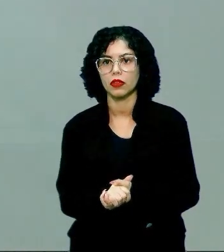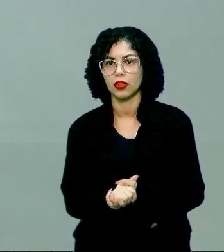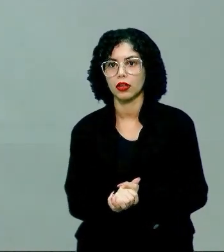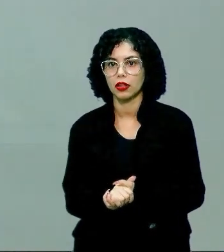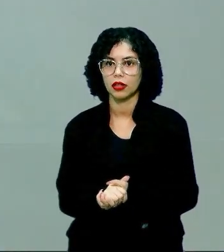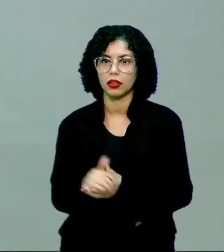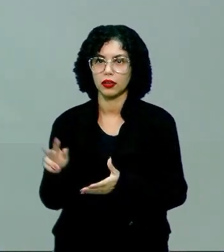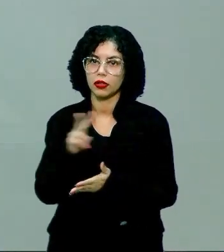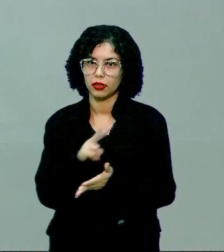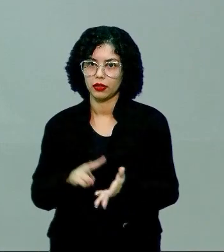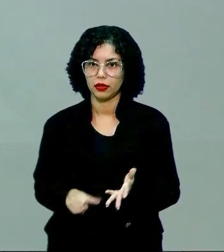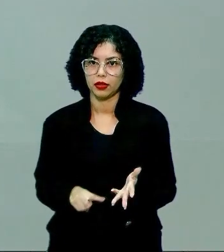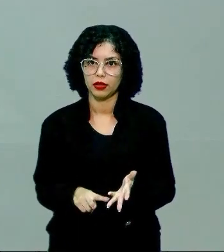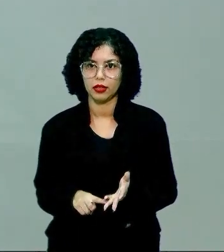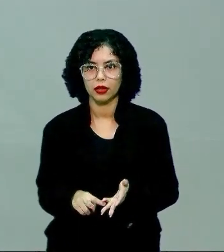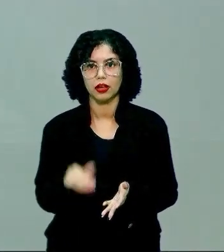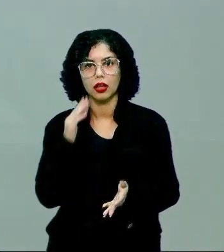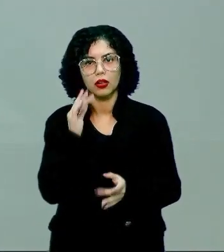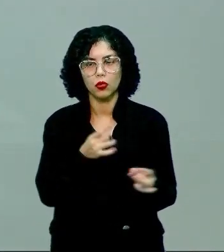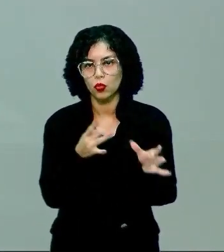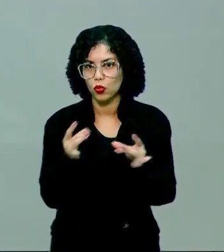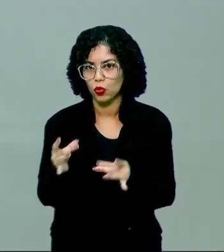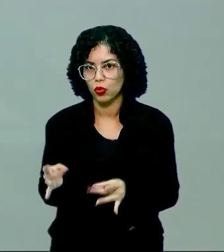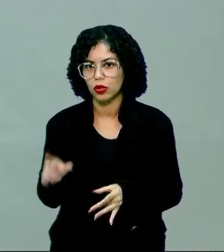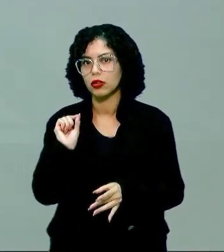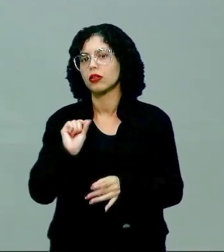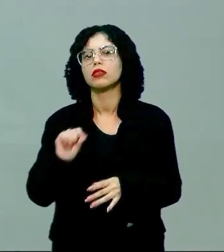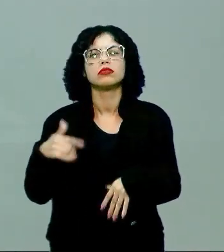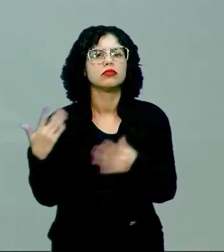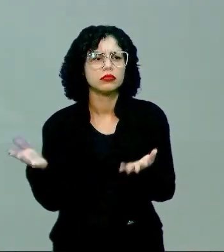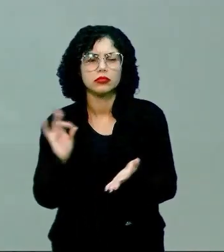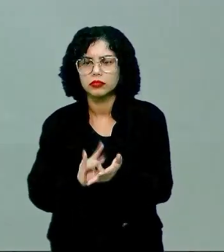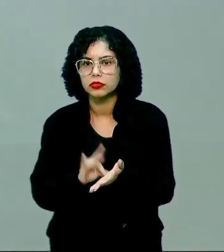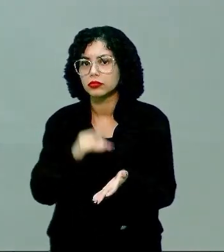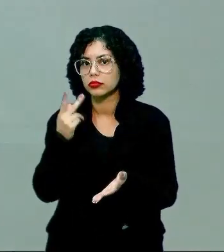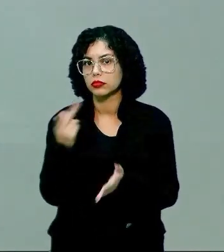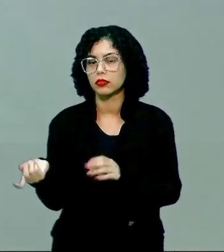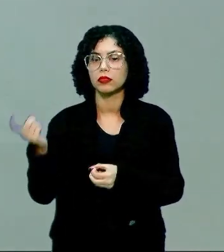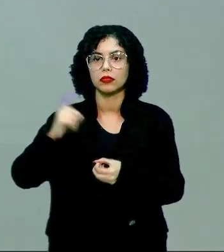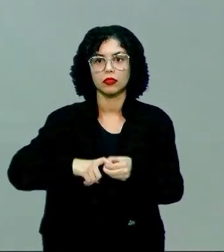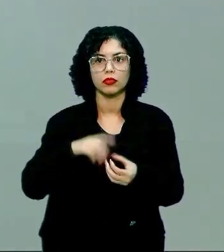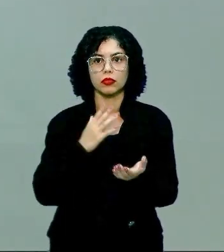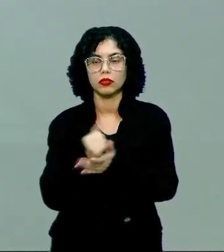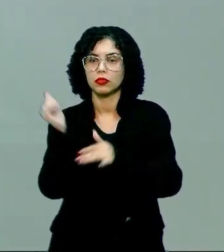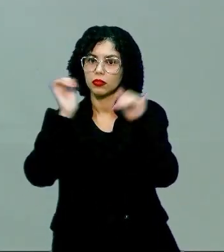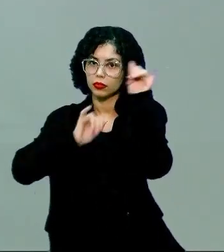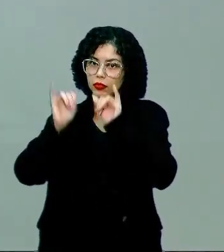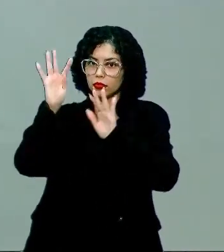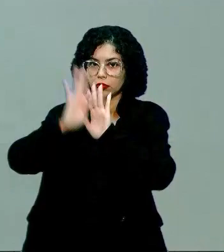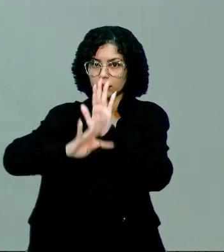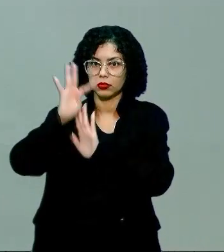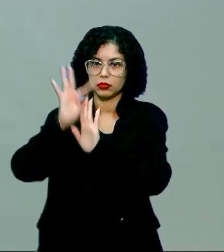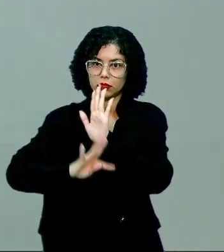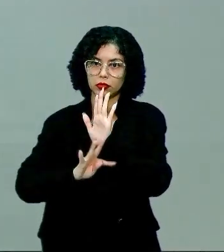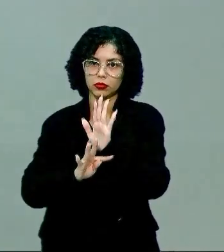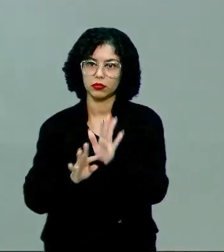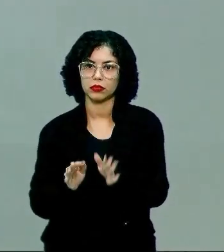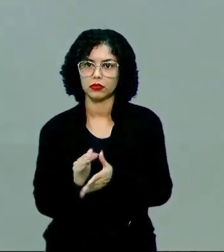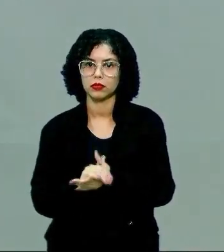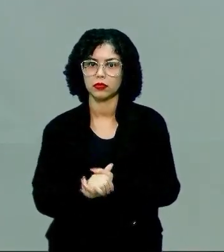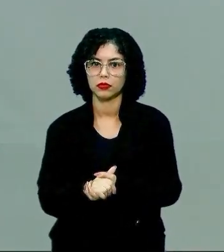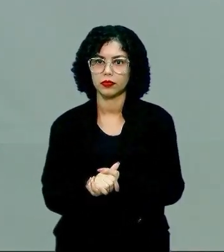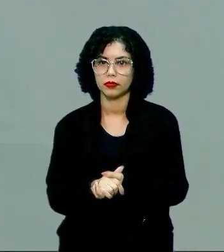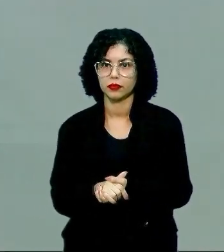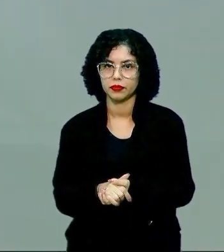a leitura não deu indicativo do que de fato tá falando a gente vai ter que buscar informação no texto para saber